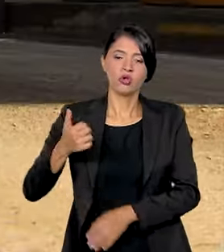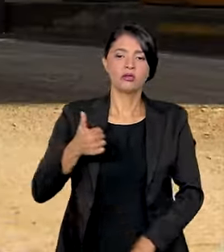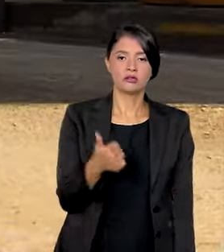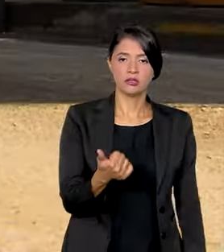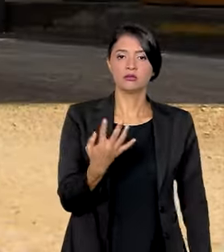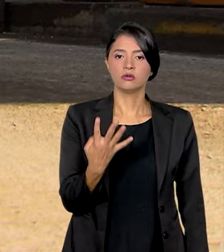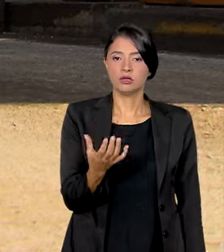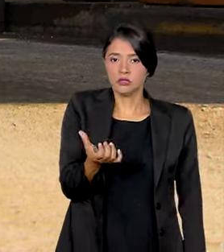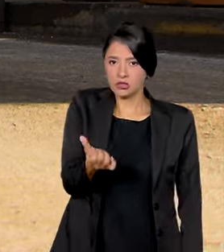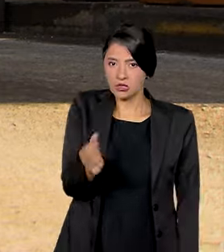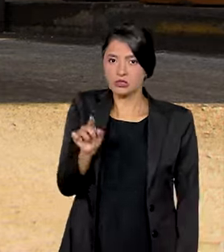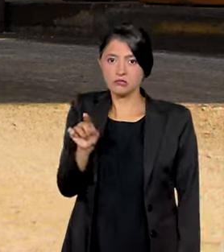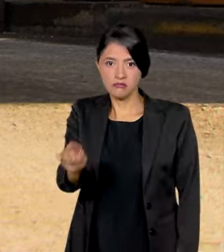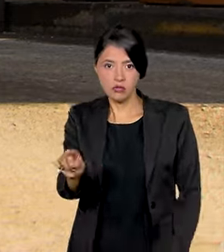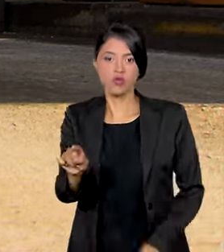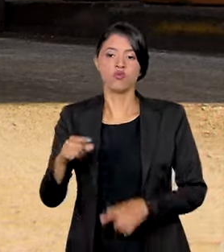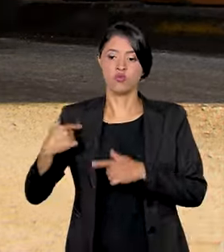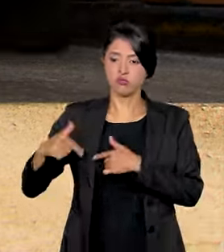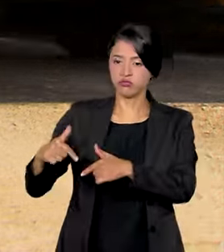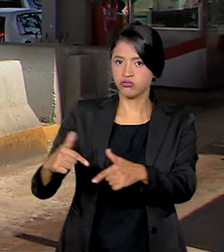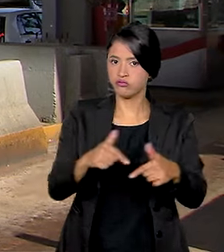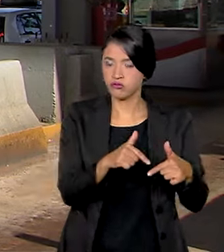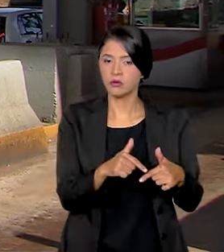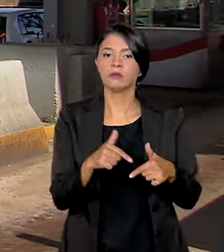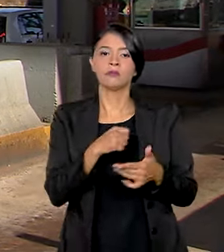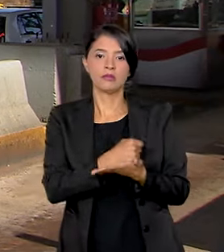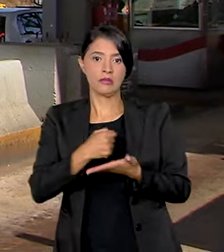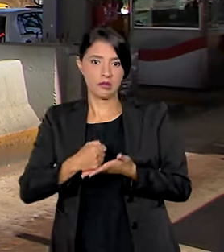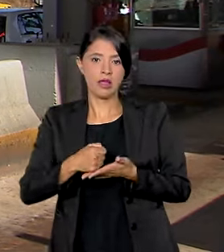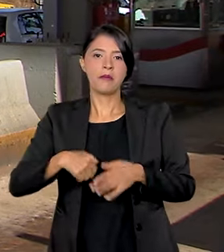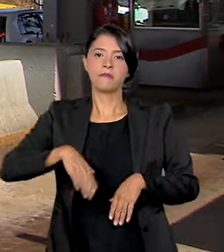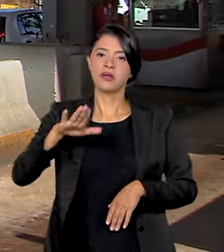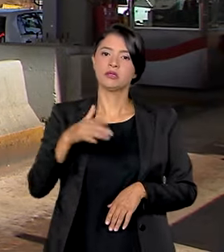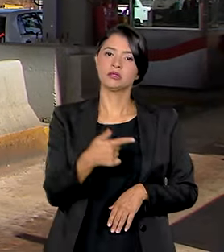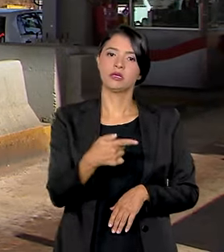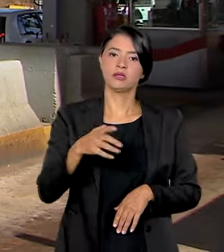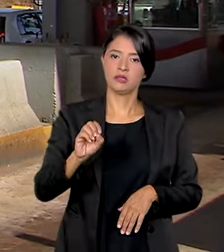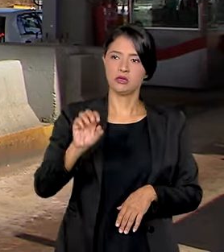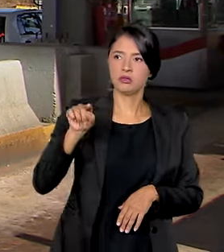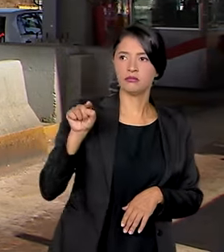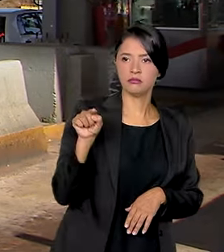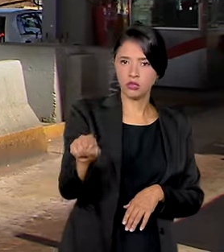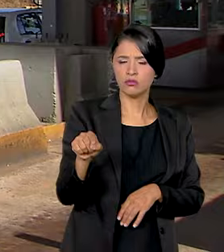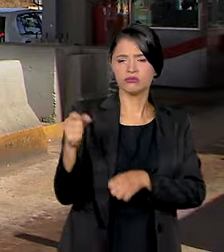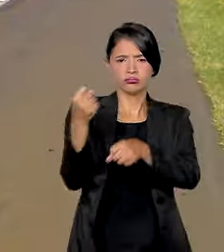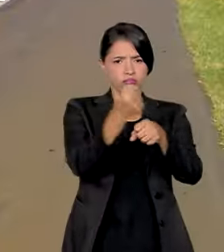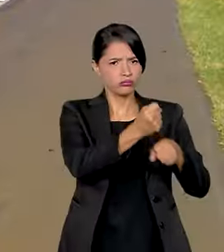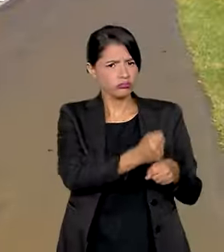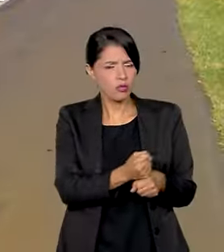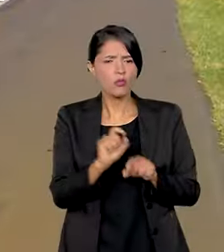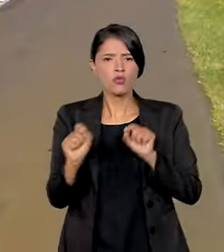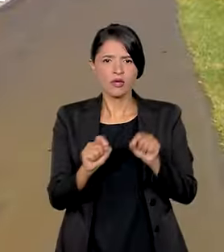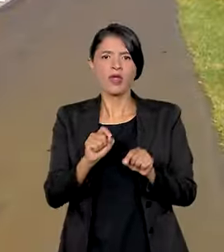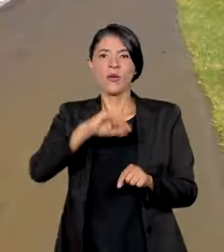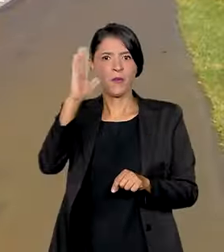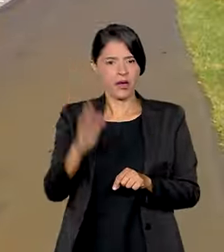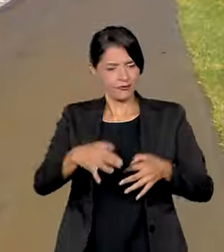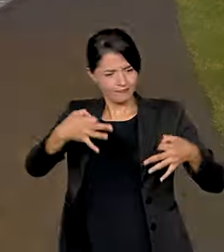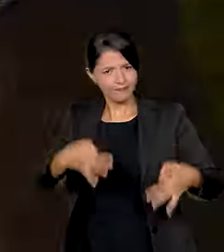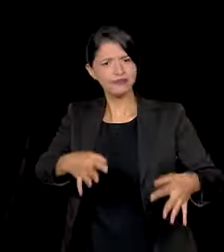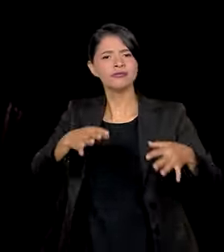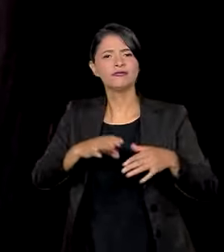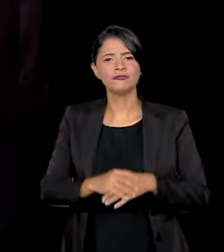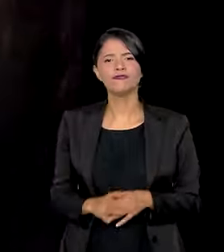geraram 146 mil postos de trabalho e nas concessões mais de 70 mil. Obras que colocam o país